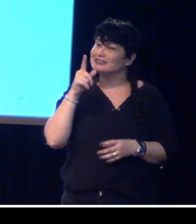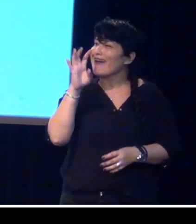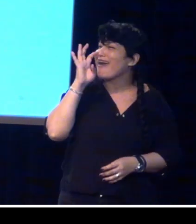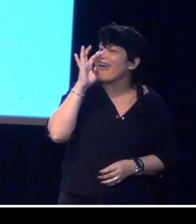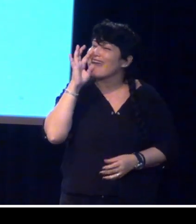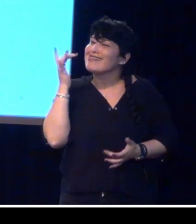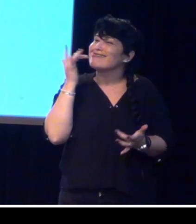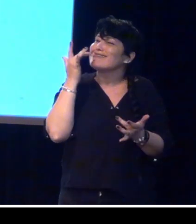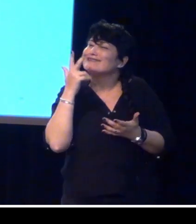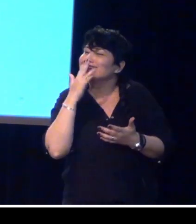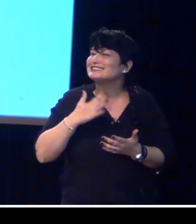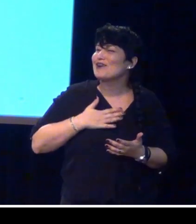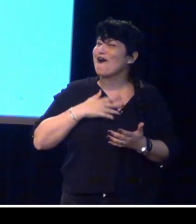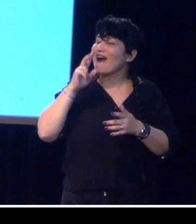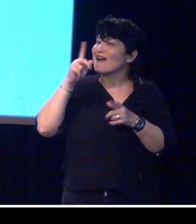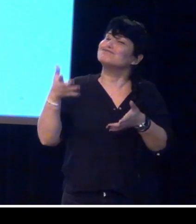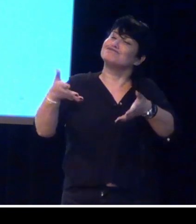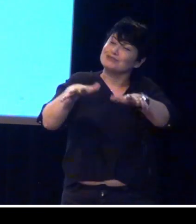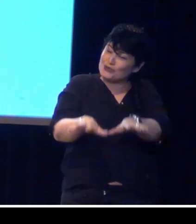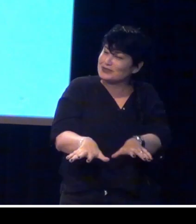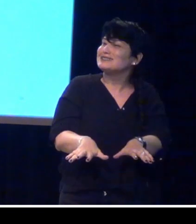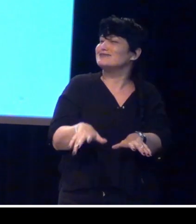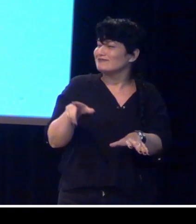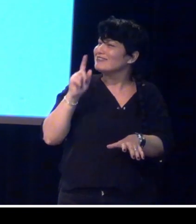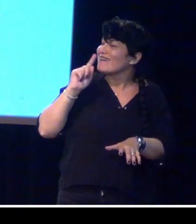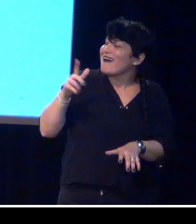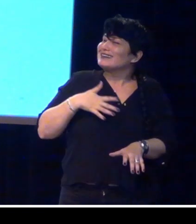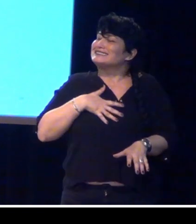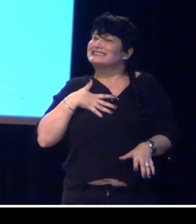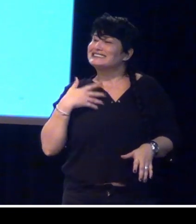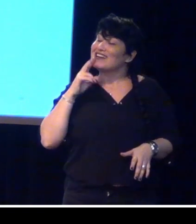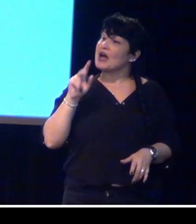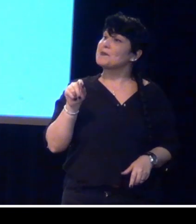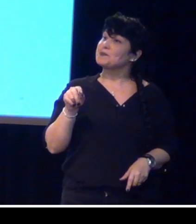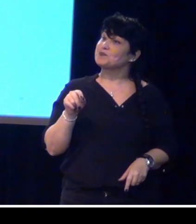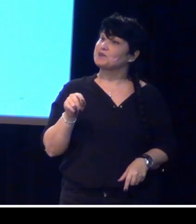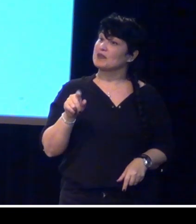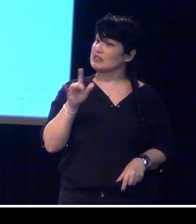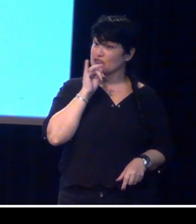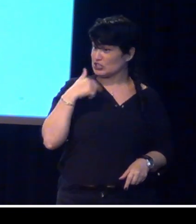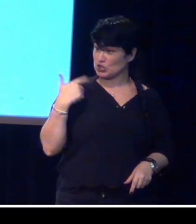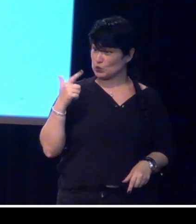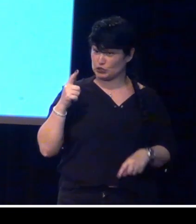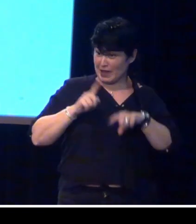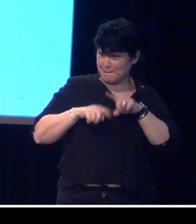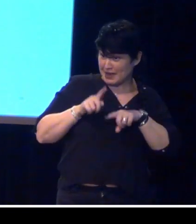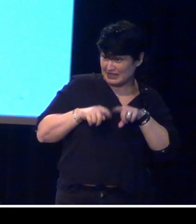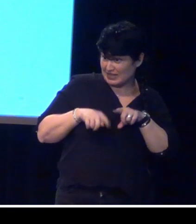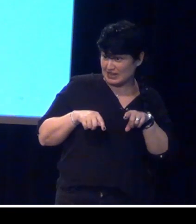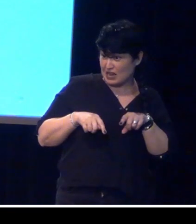atrativa, inclusiva. Né? Se eu não tiver